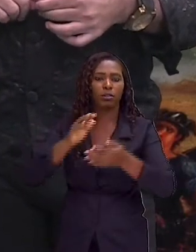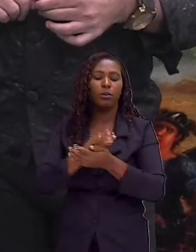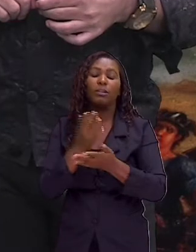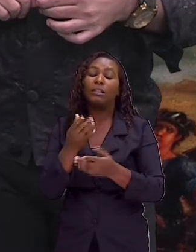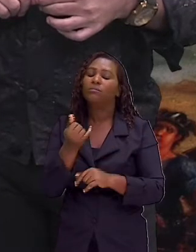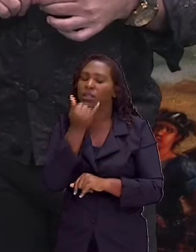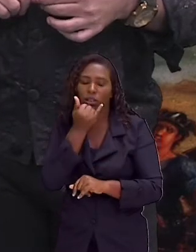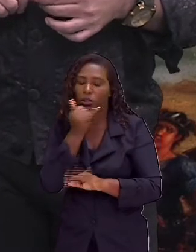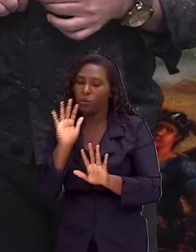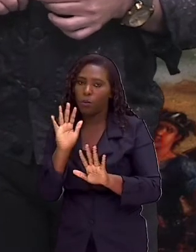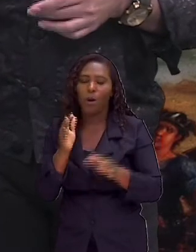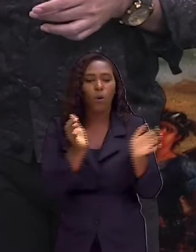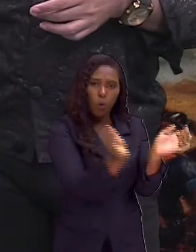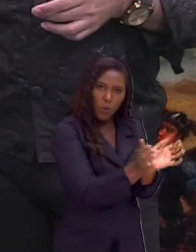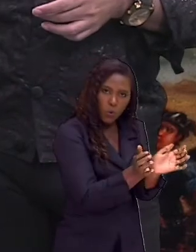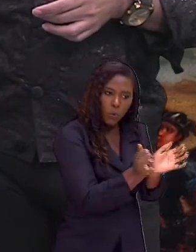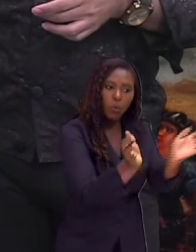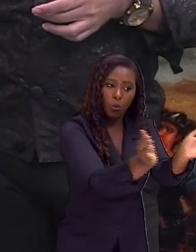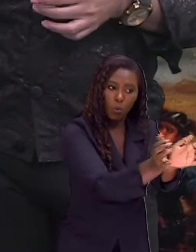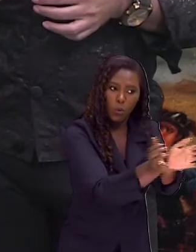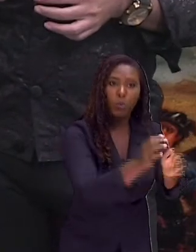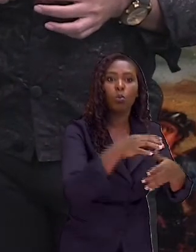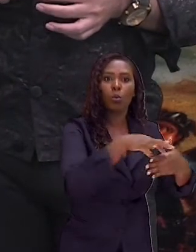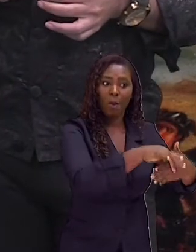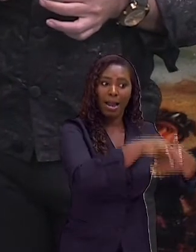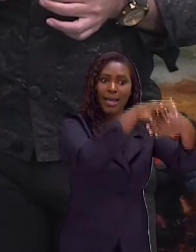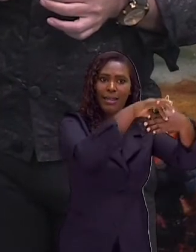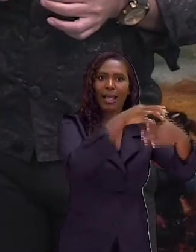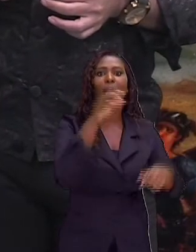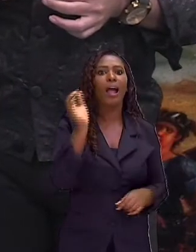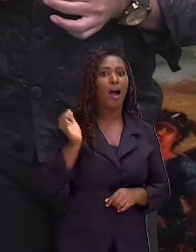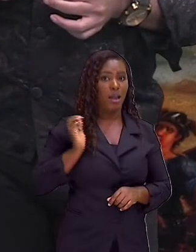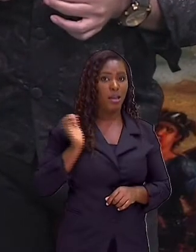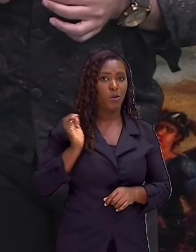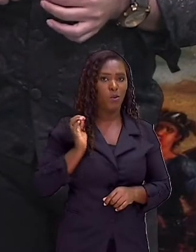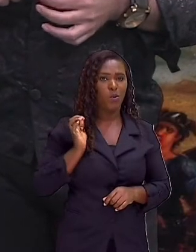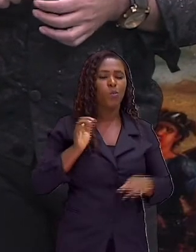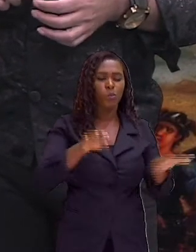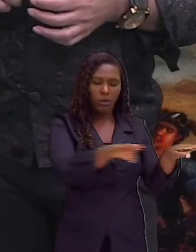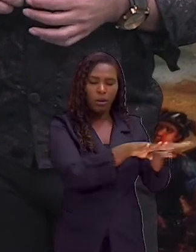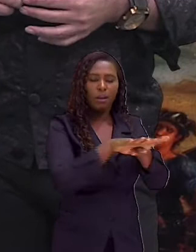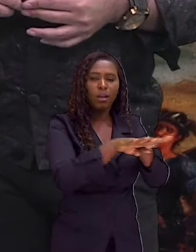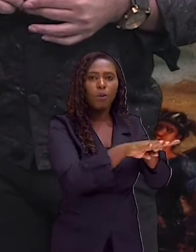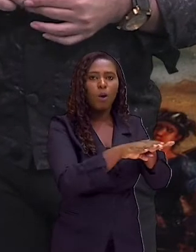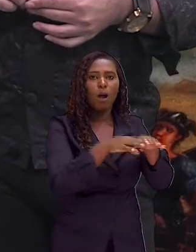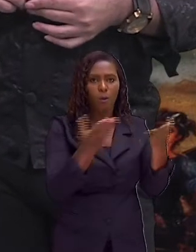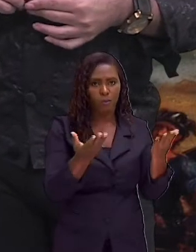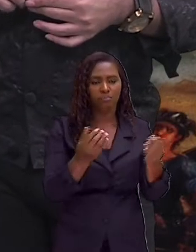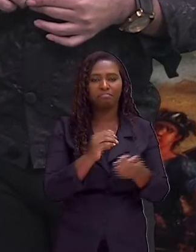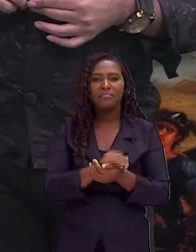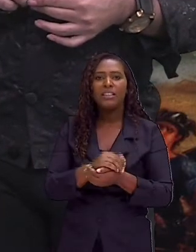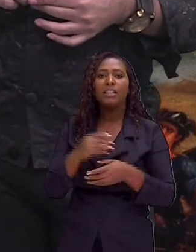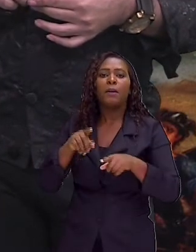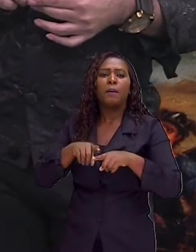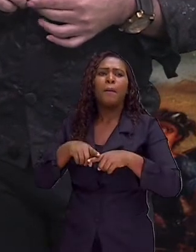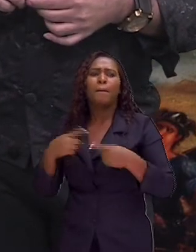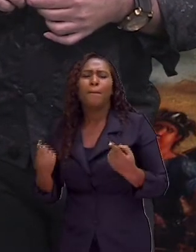governo. Depois de proclamar a independência do país, o México foi governado pelo